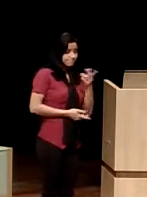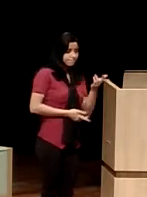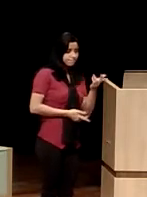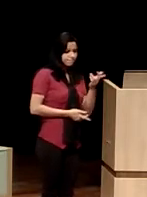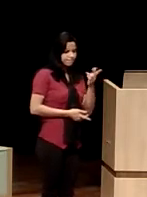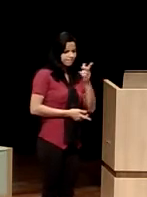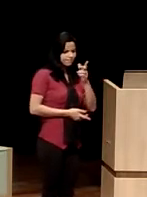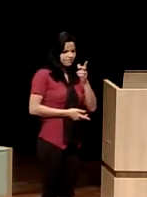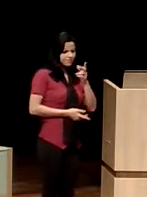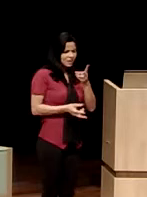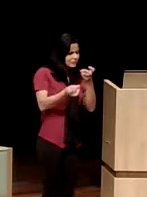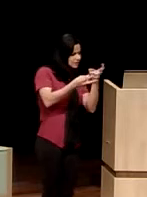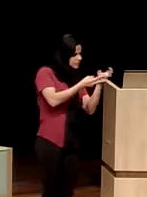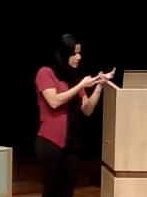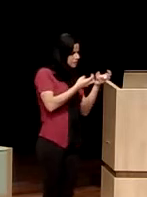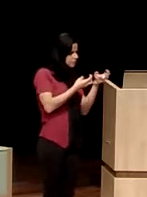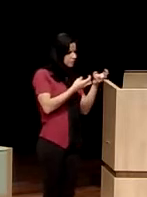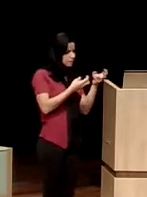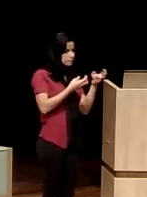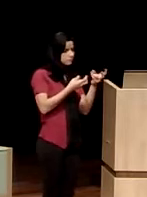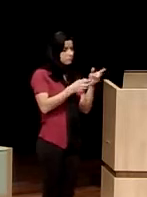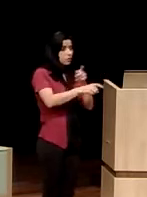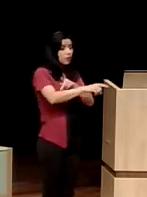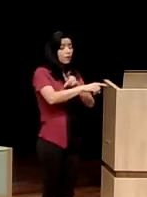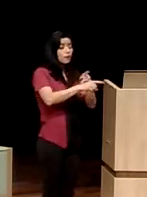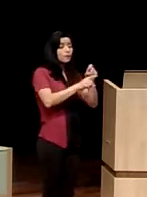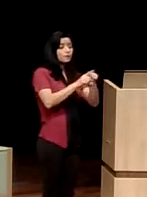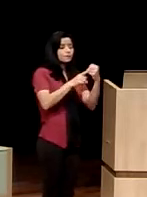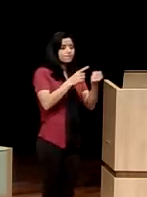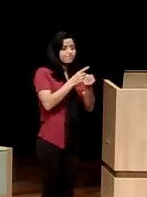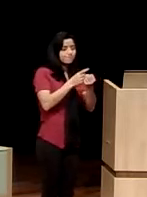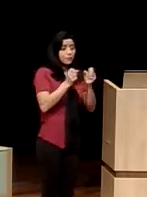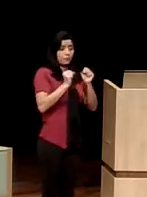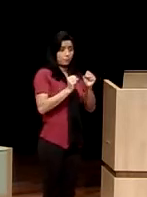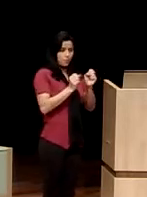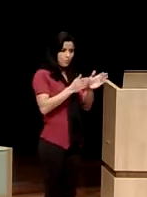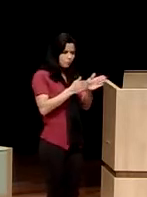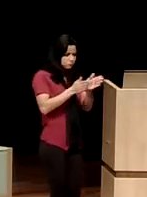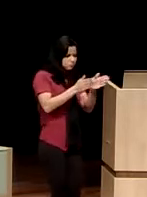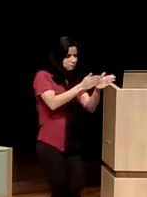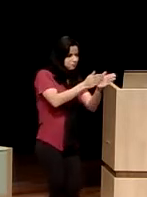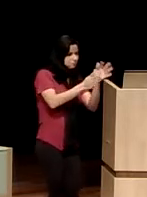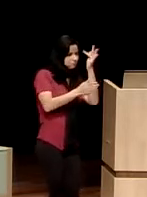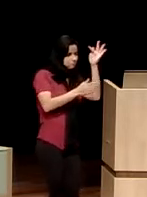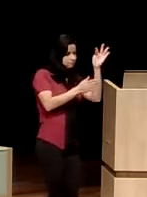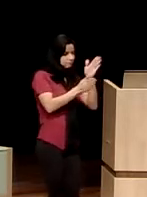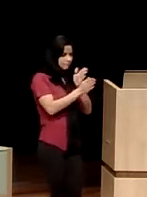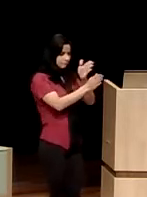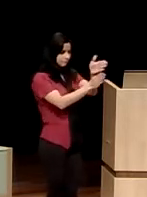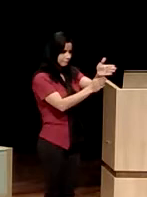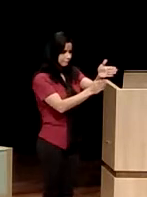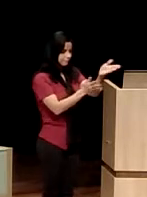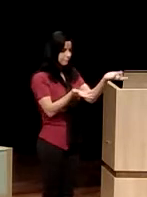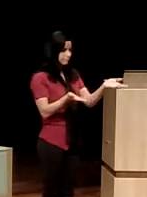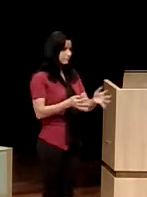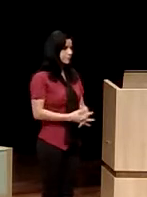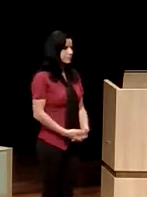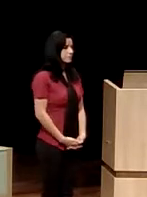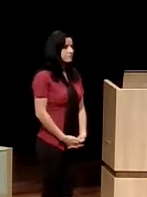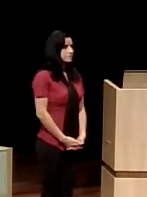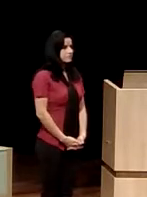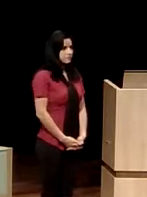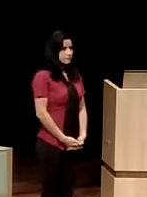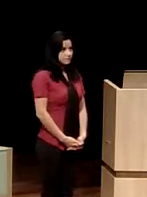aí havendo como a pedagogia social pode ser uma direção para essas filosofias. There are reasons to say